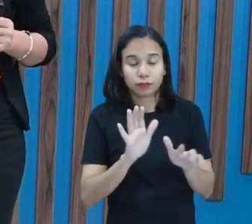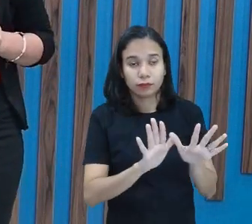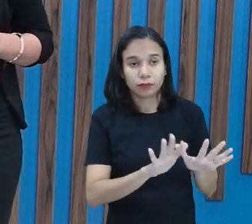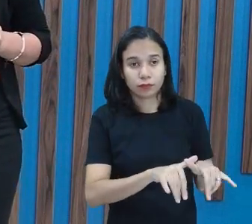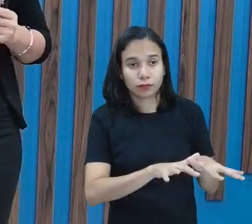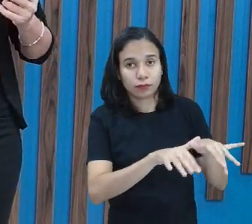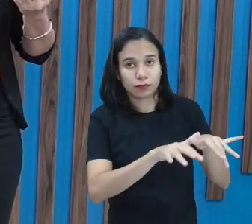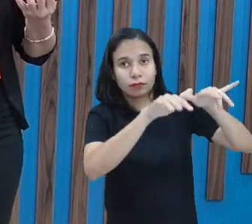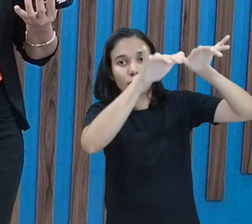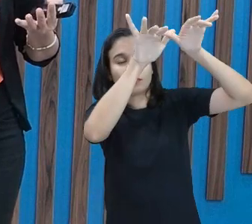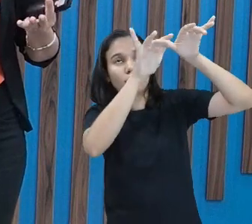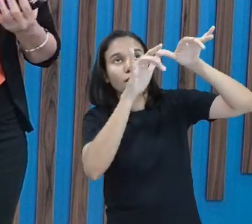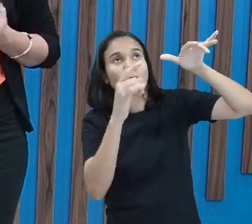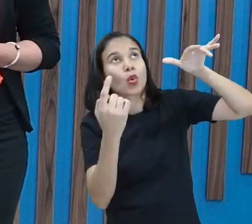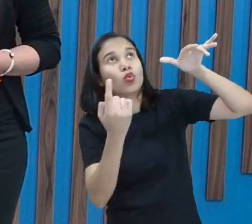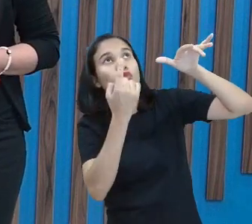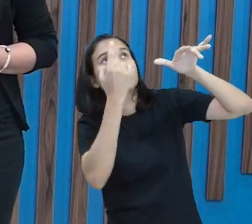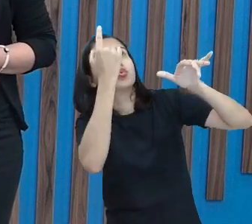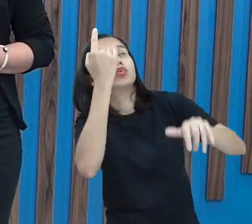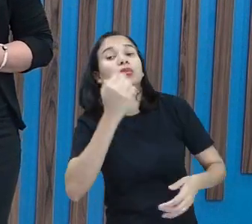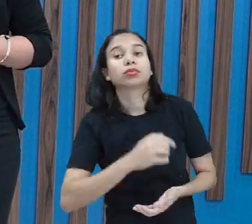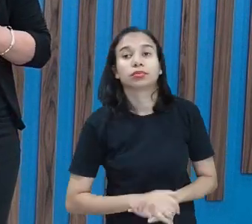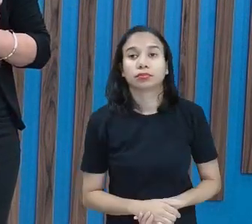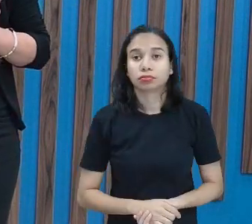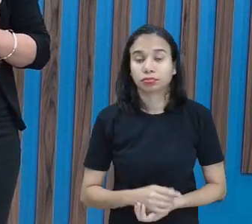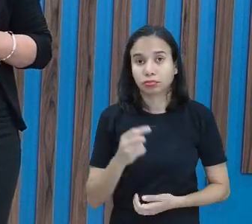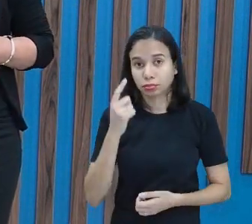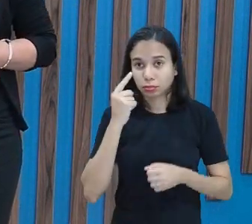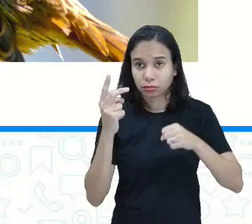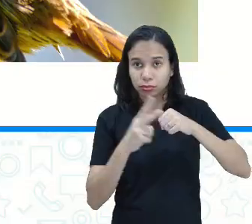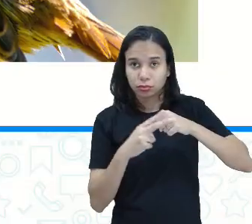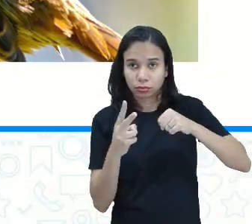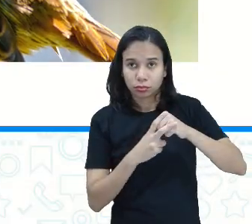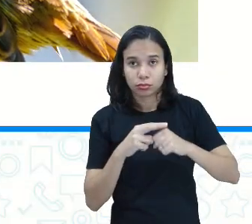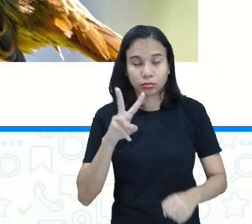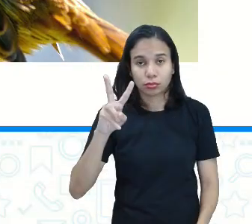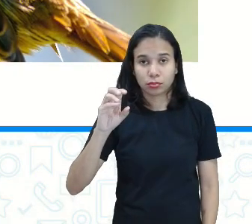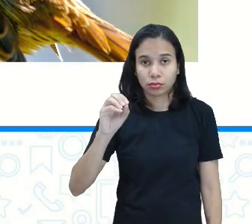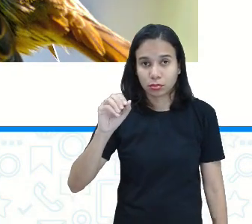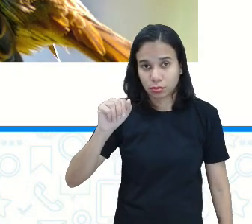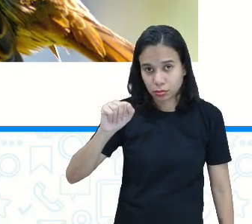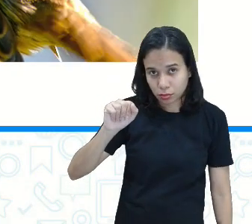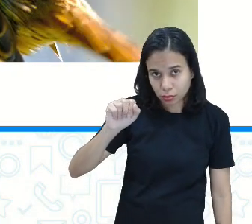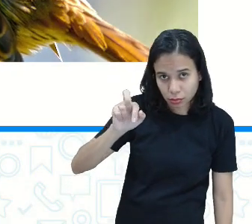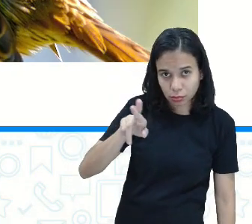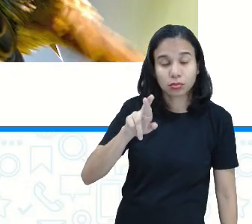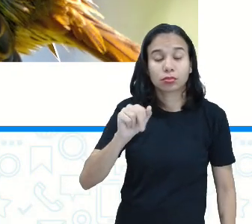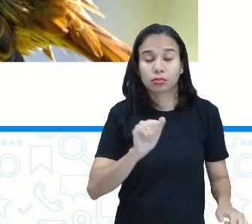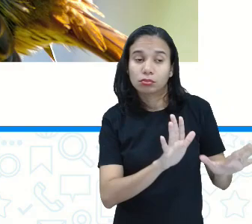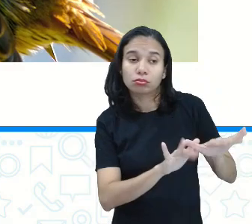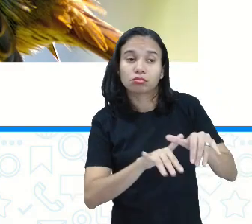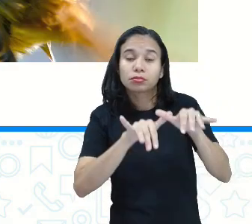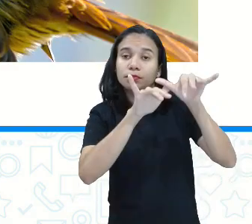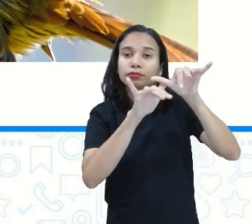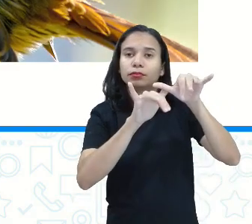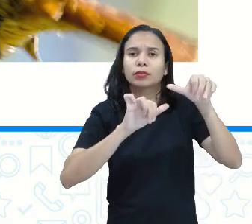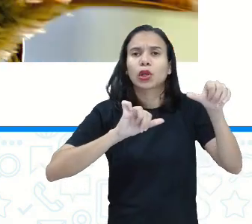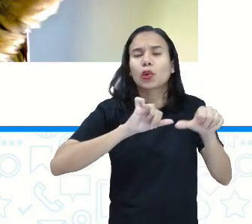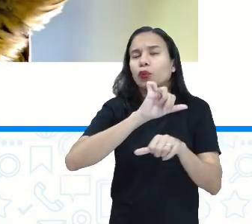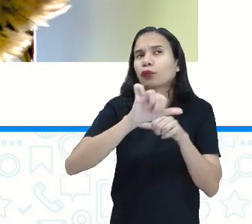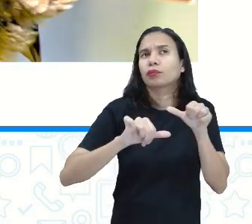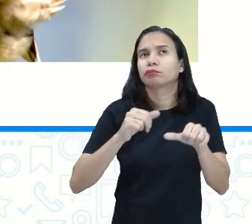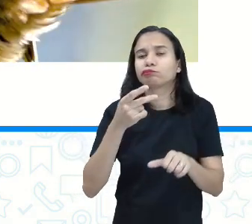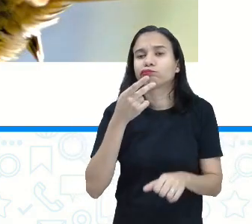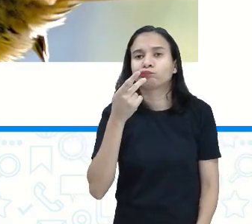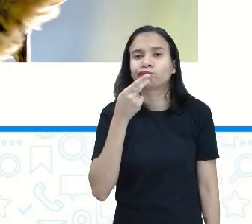o pardal voa alto. Olha o verbo aí, voar. O pardal voa. E se eu quisesse dizer